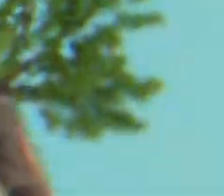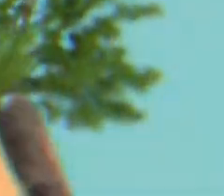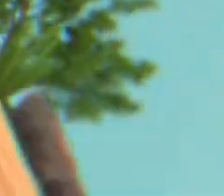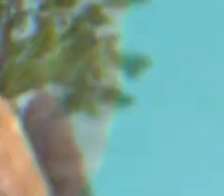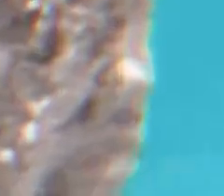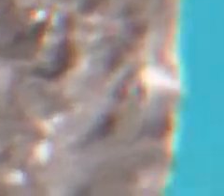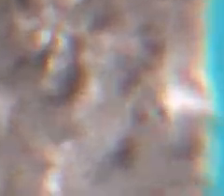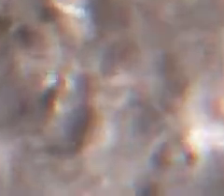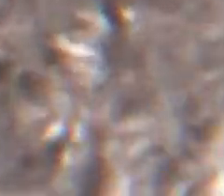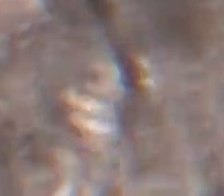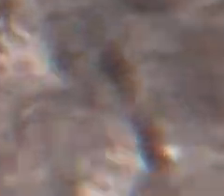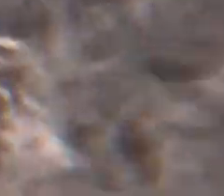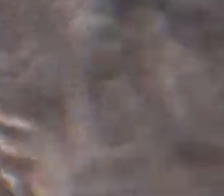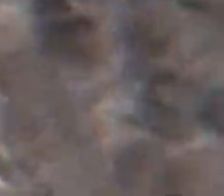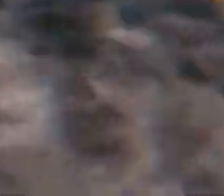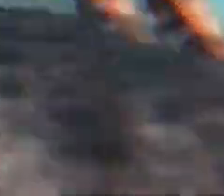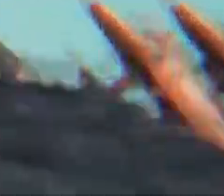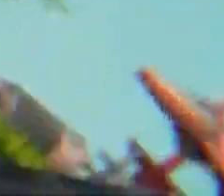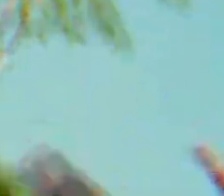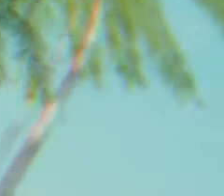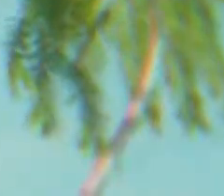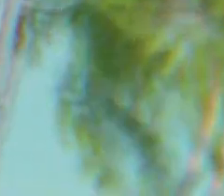E aí